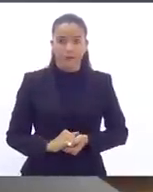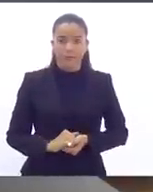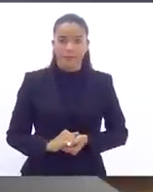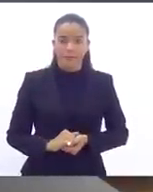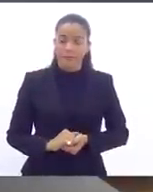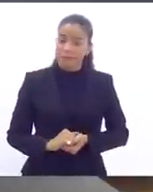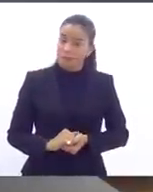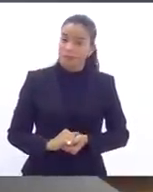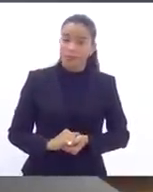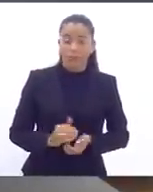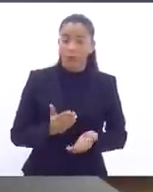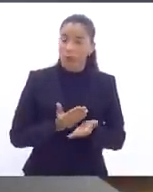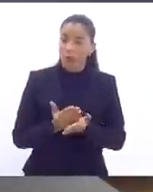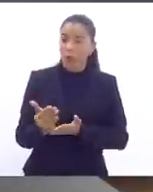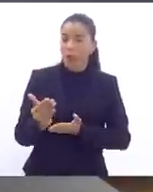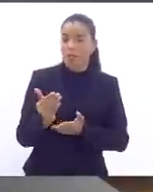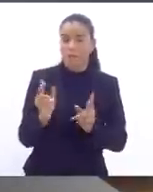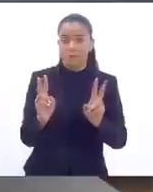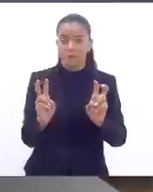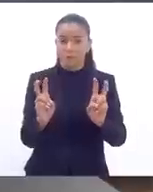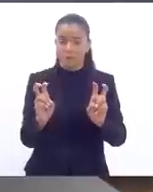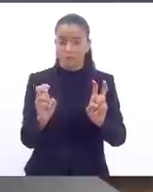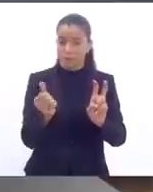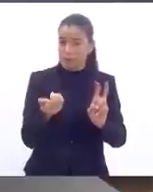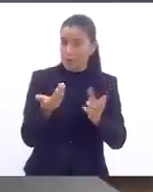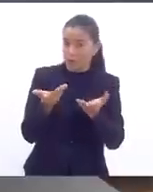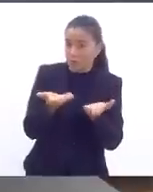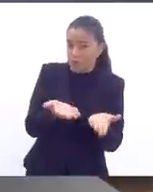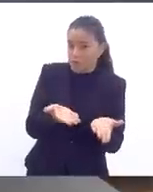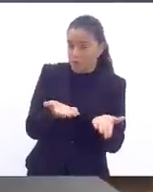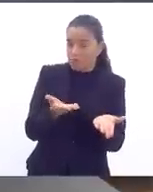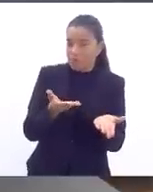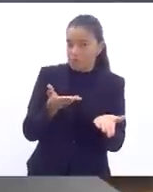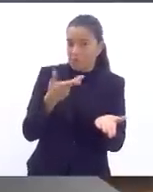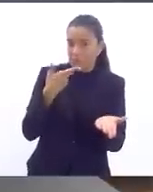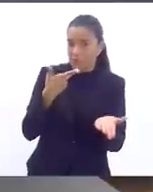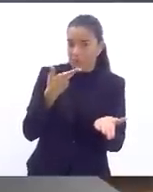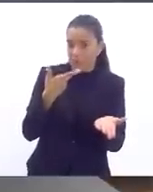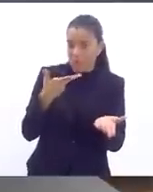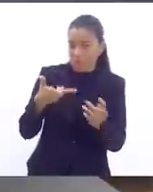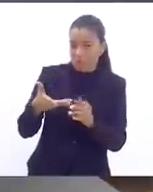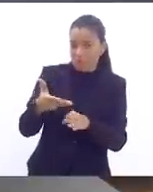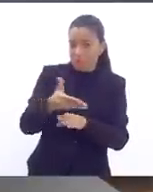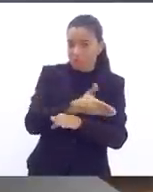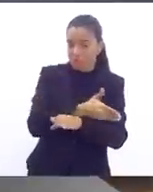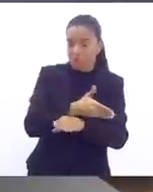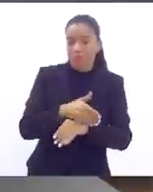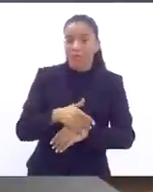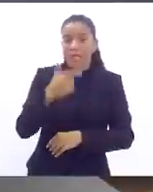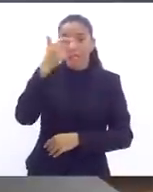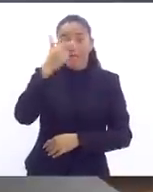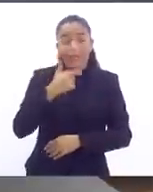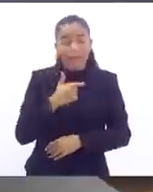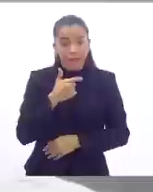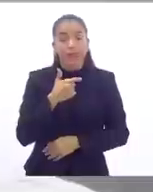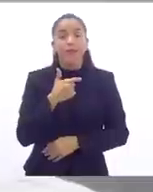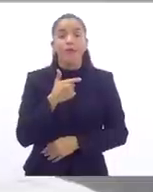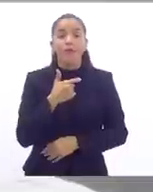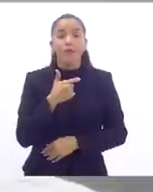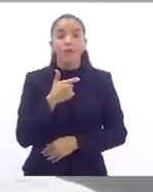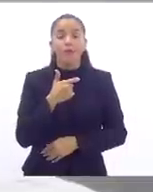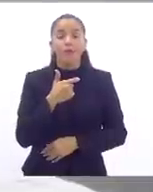vamos começar pelo tema que você nessa abordo eu sou